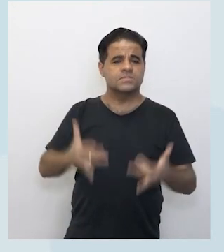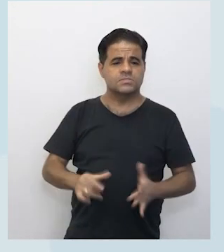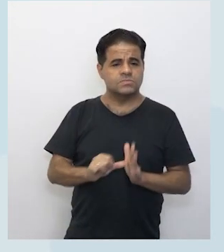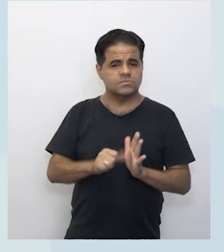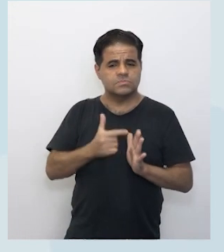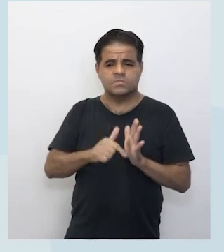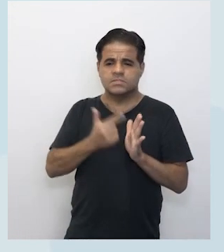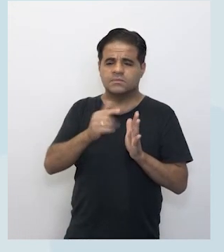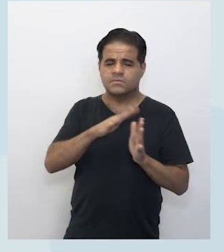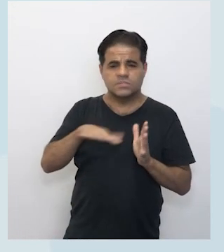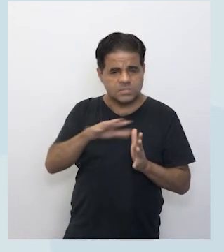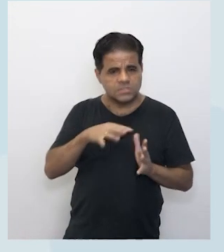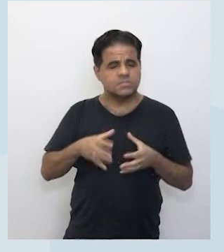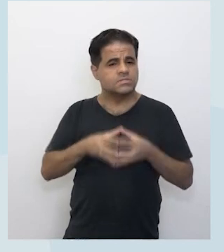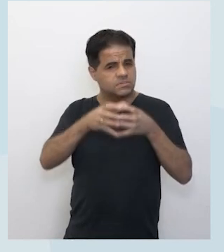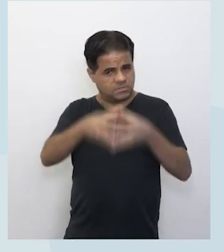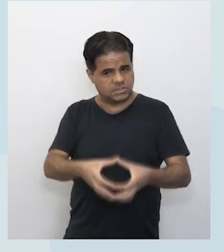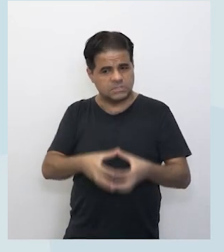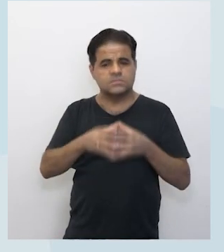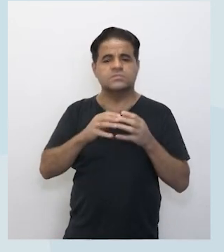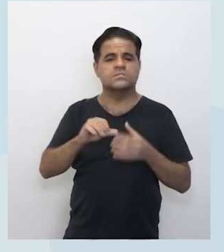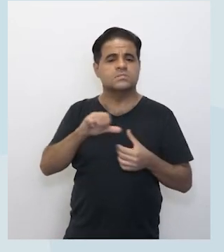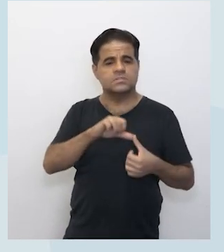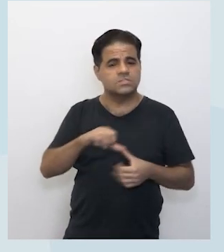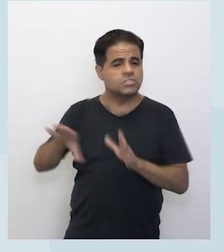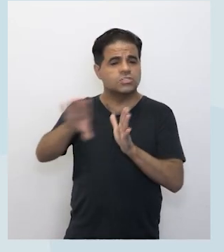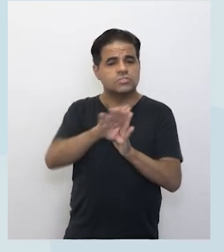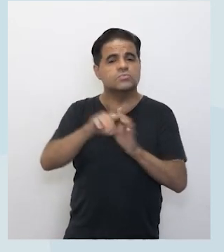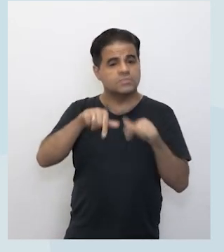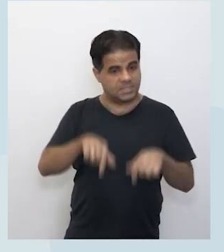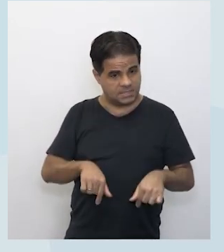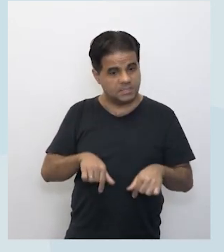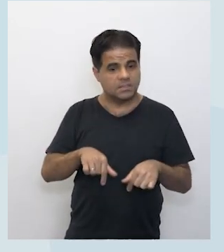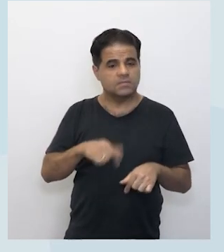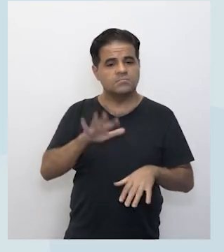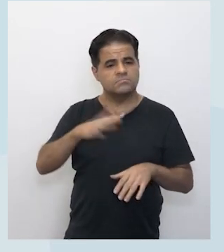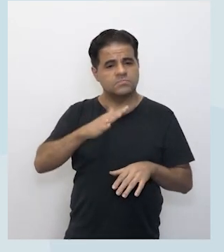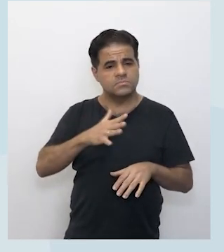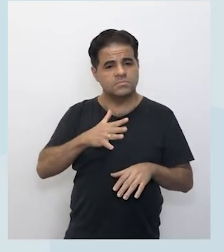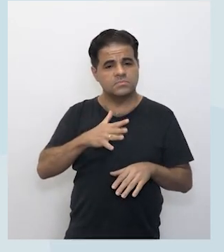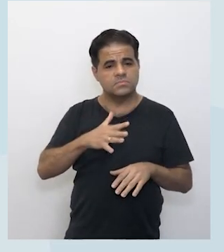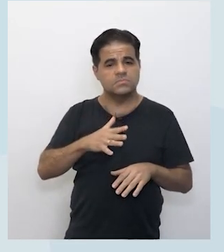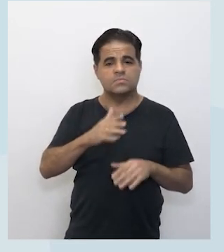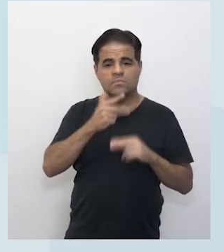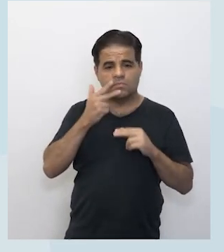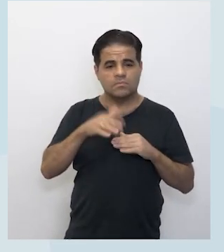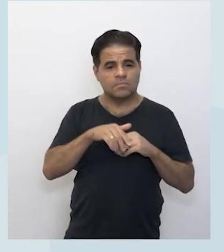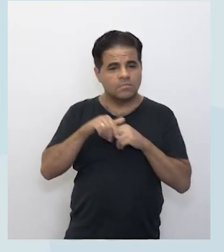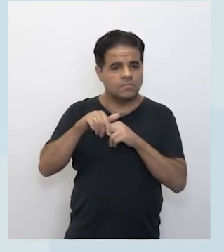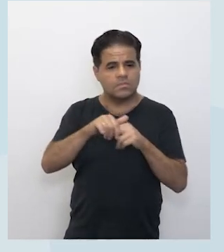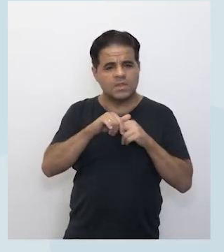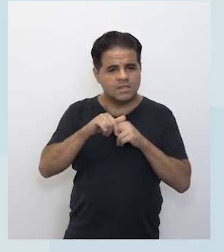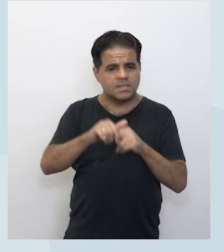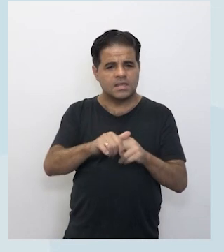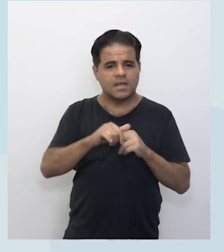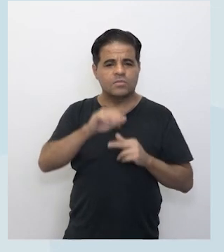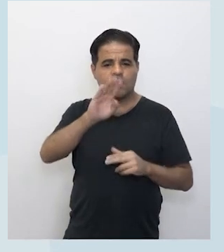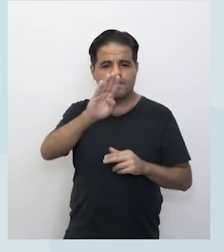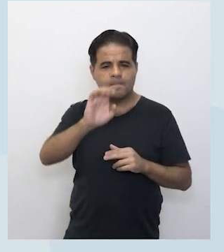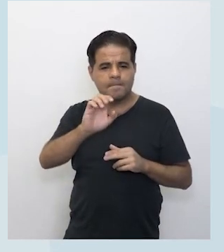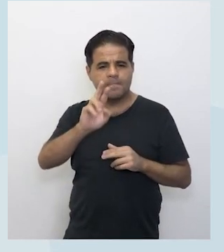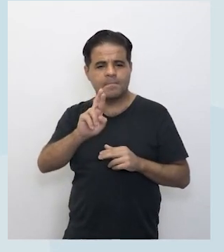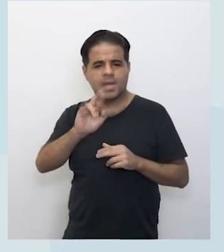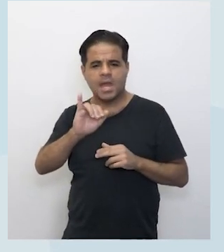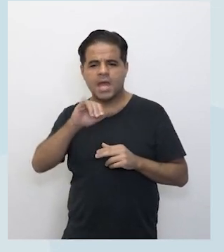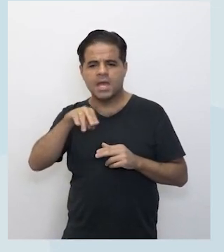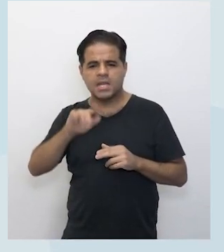primeiros habitantes da América teriam chegado ao nosso continente por meio do Estreito de Bering, como vocês estão vendo aí na imagem.